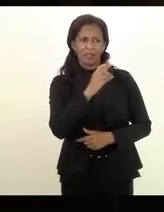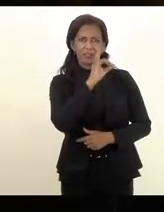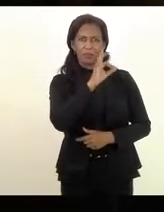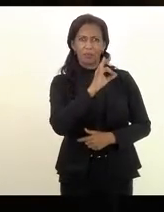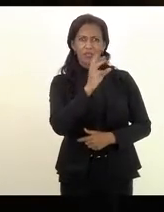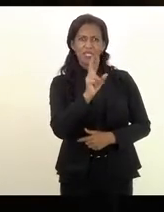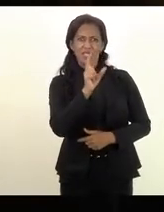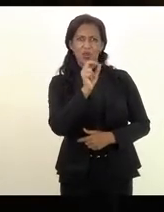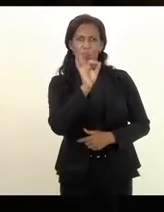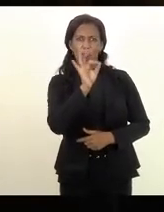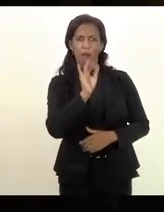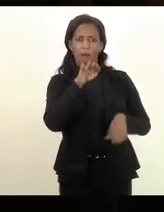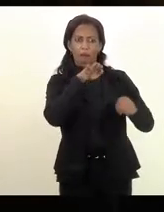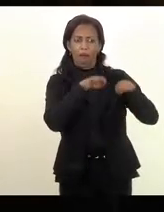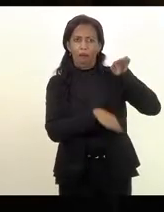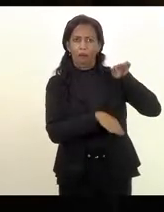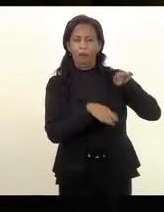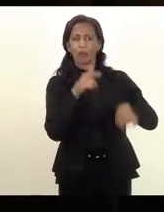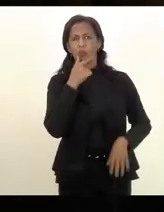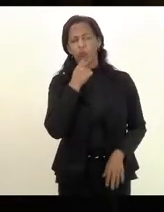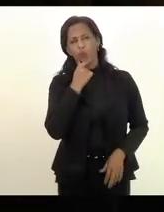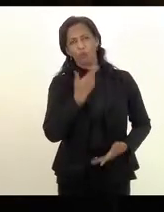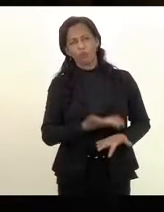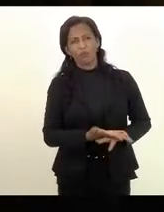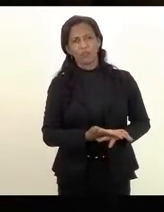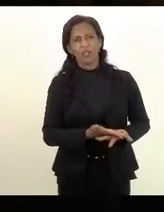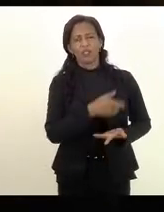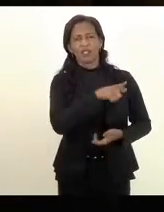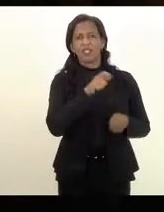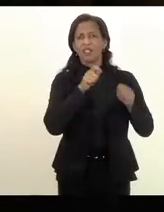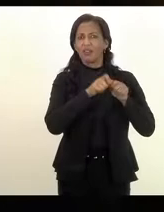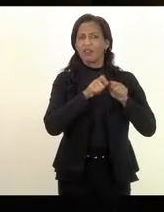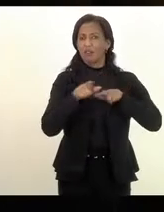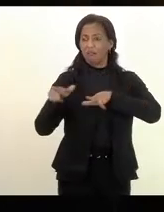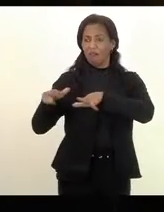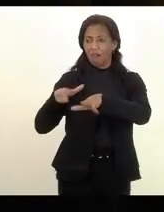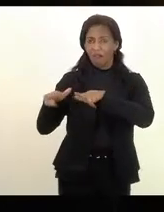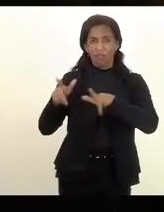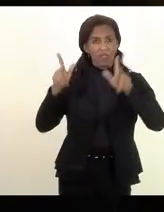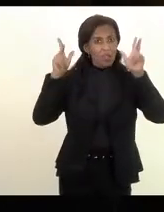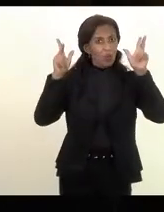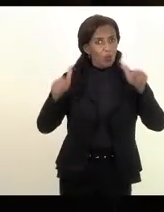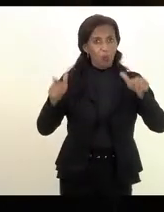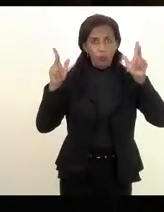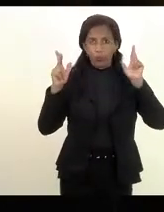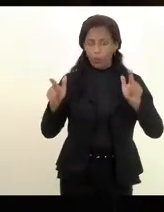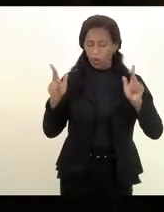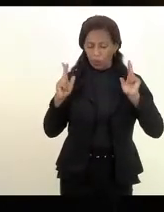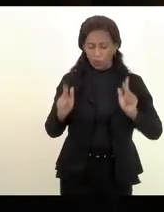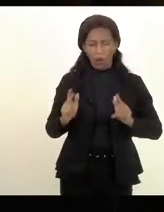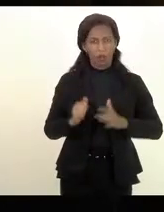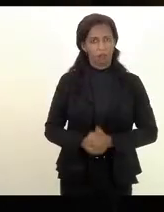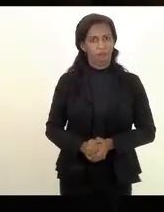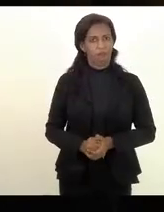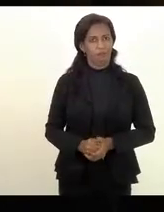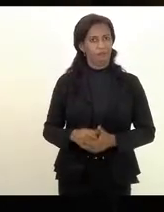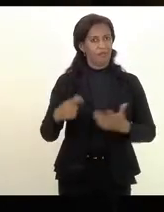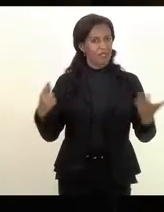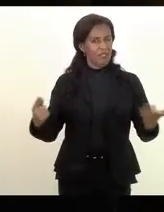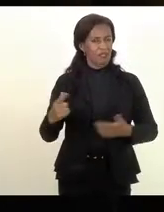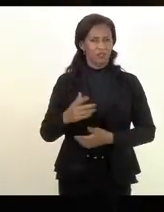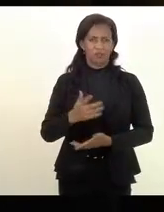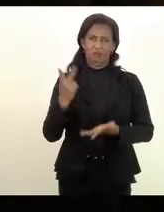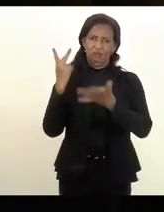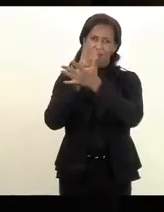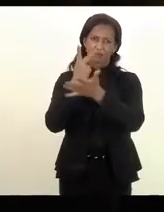50% menor do que um homem que está fazendo a mesma função isso é escandaloso